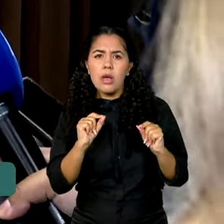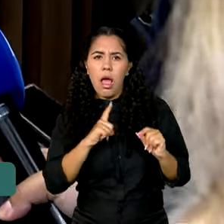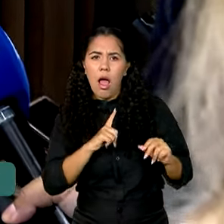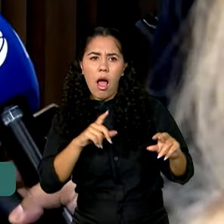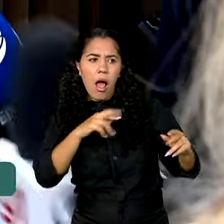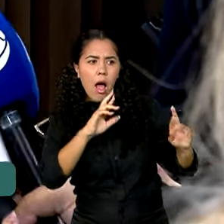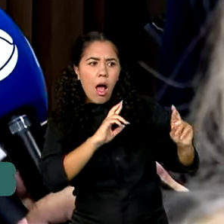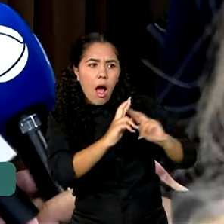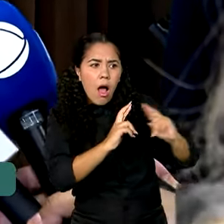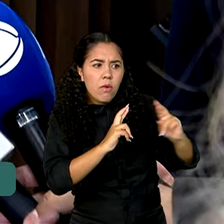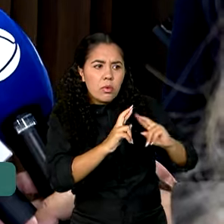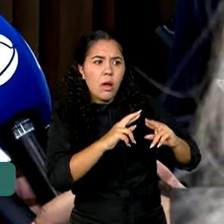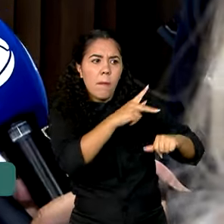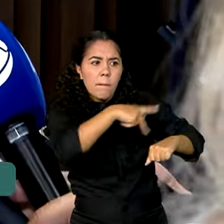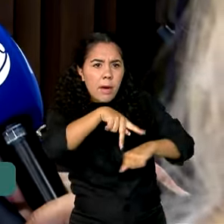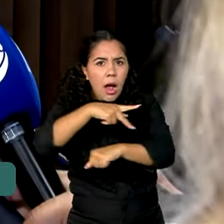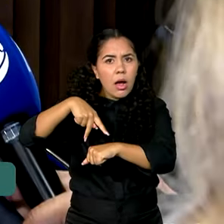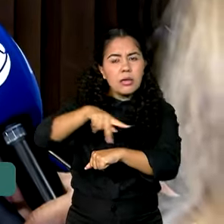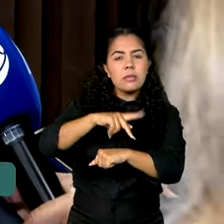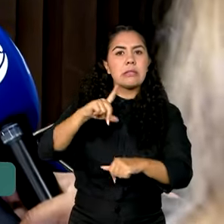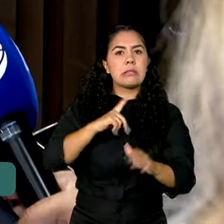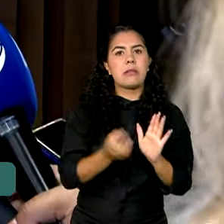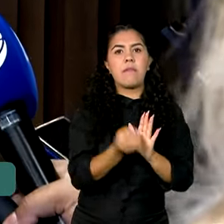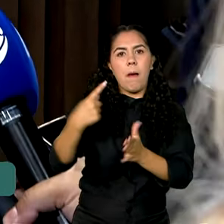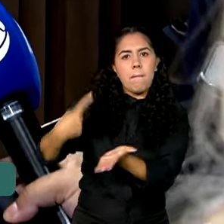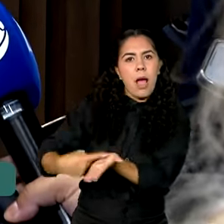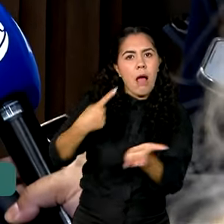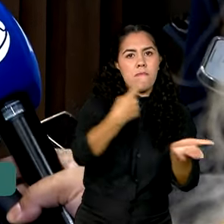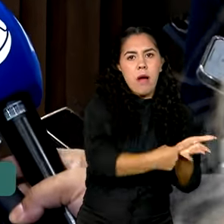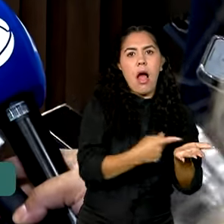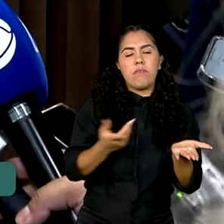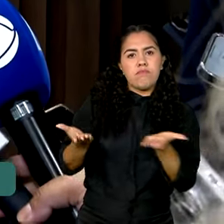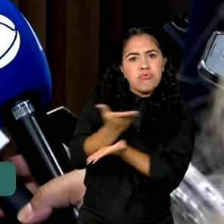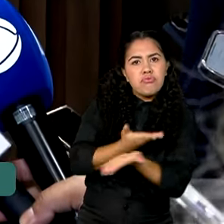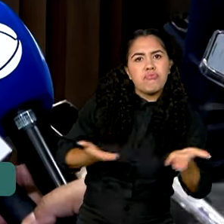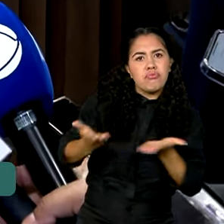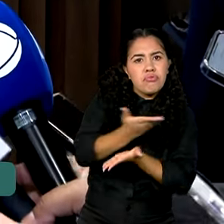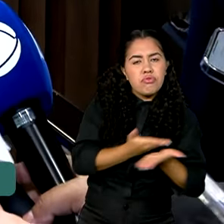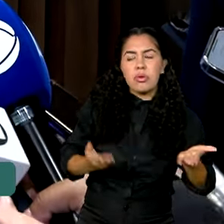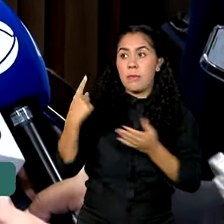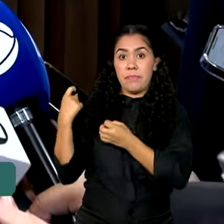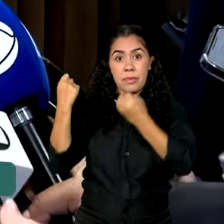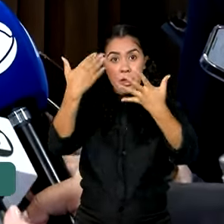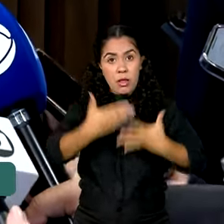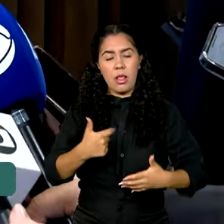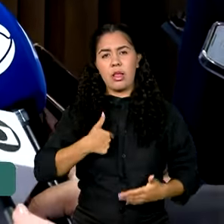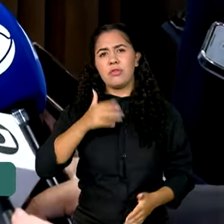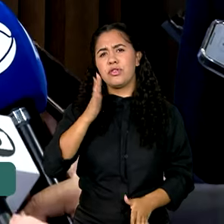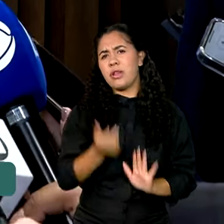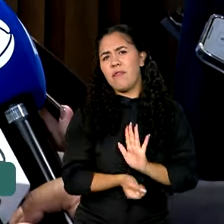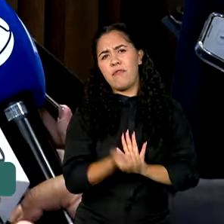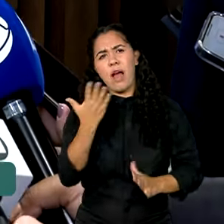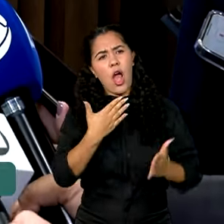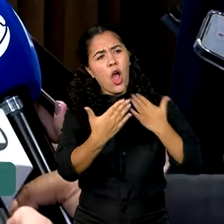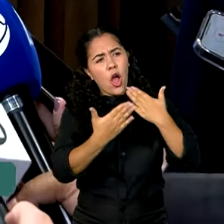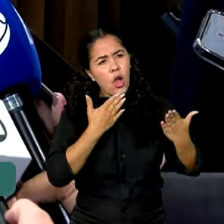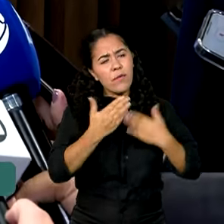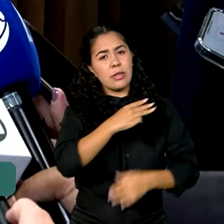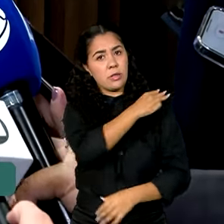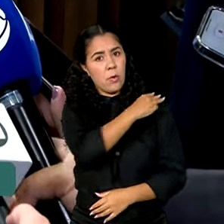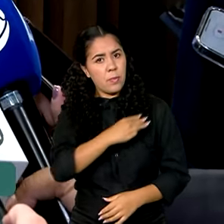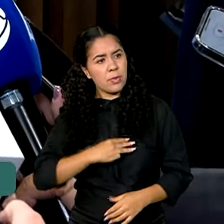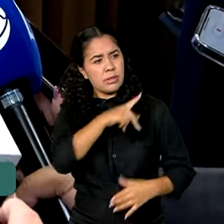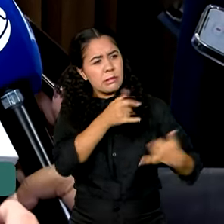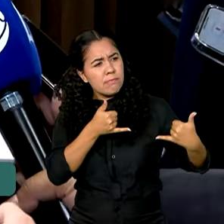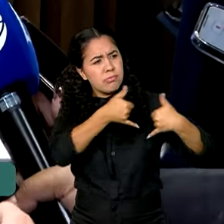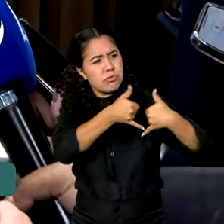cúpula, terá vários encontros bilaterais. Falei várias vezes com o ministro Lavrov por telefone